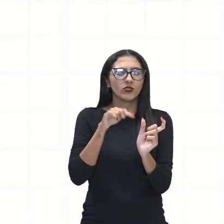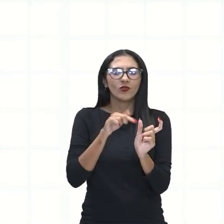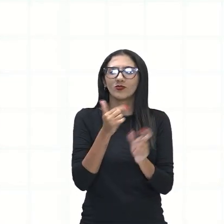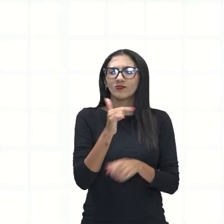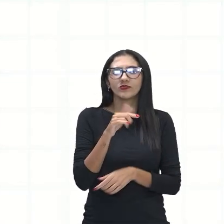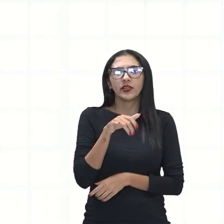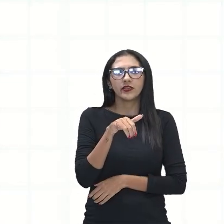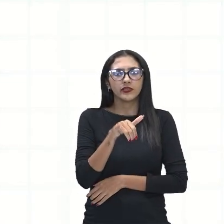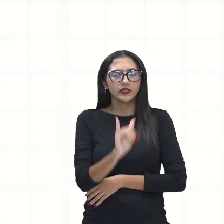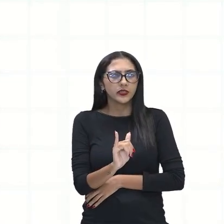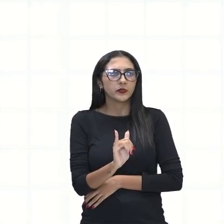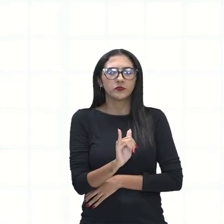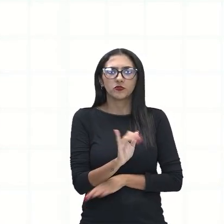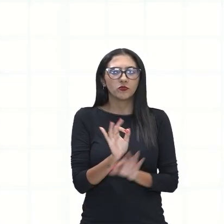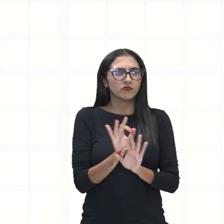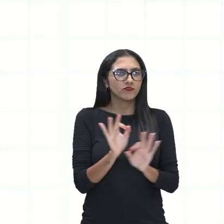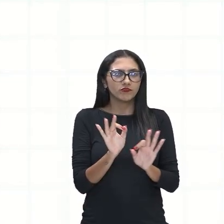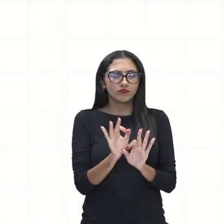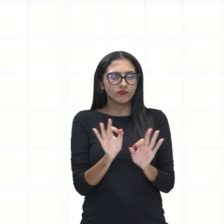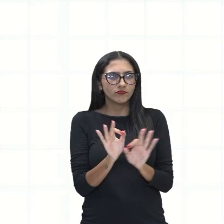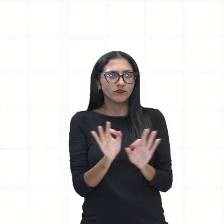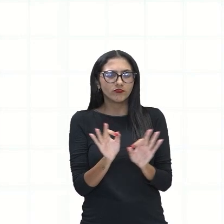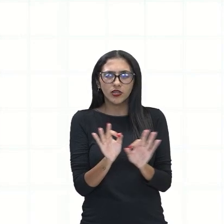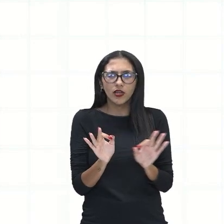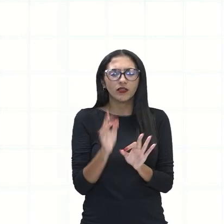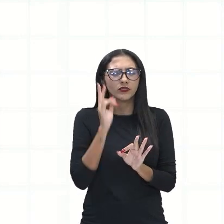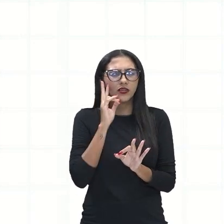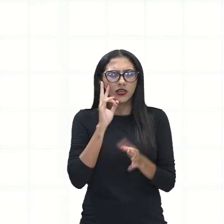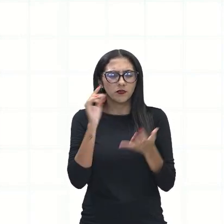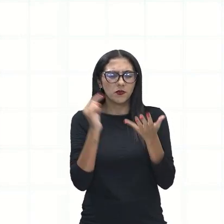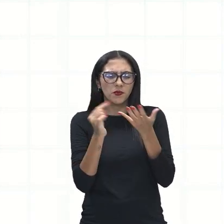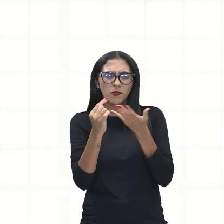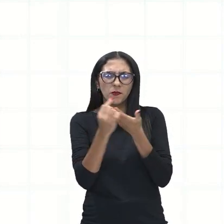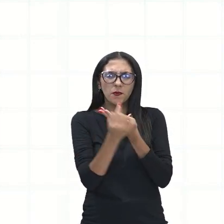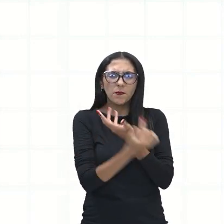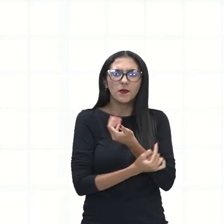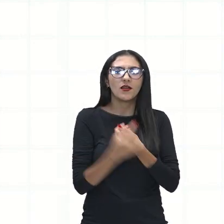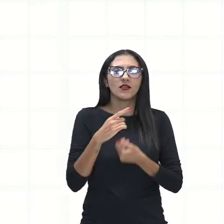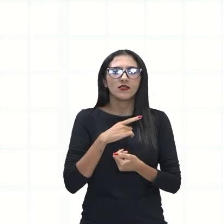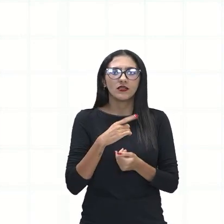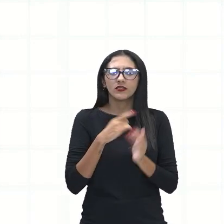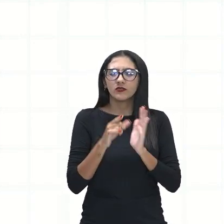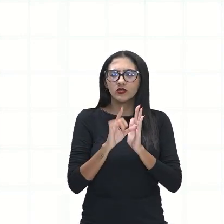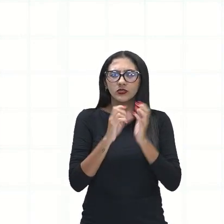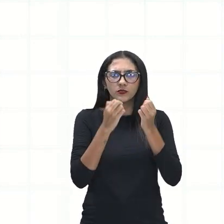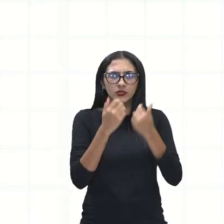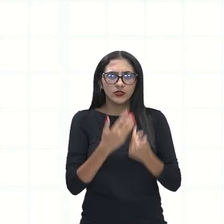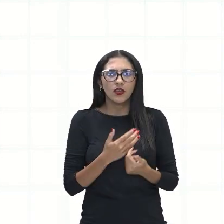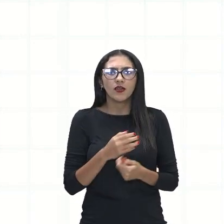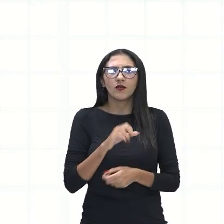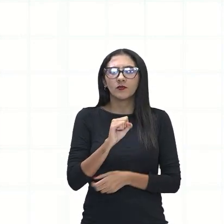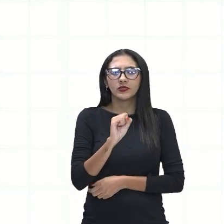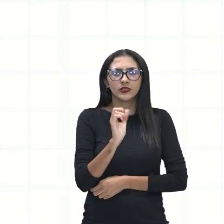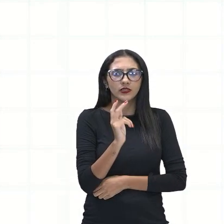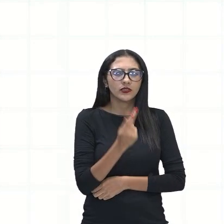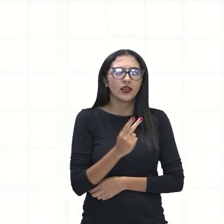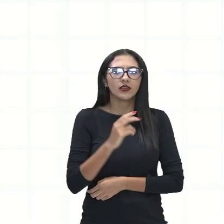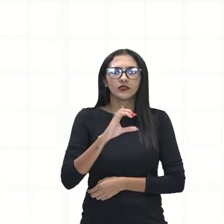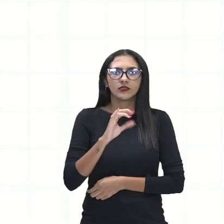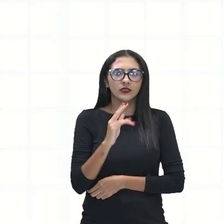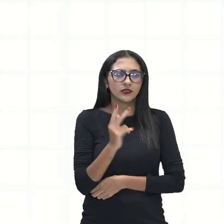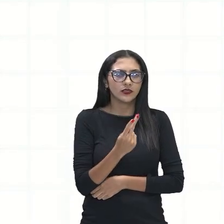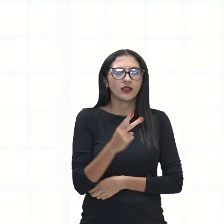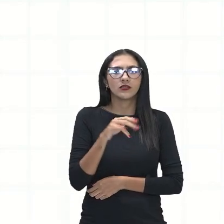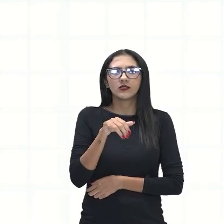terminou em todo aquele conjuntinho de letra lá que eu apresentei, né? O SH, não terminou